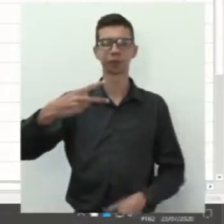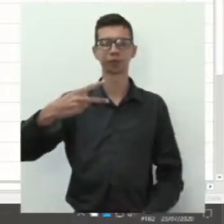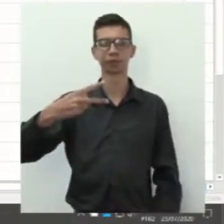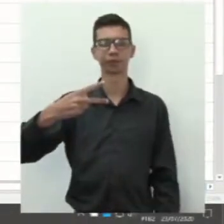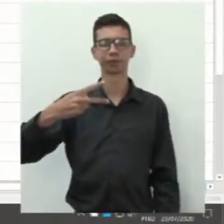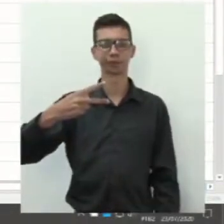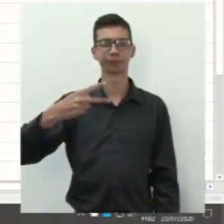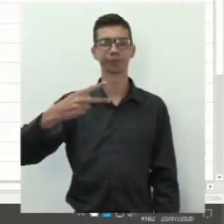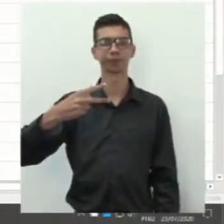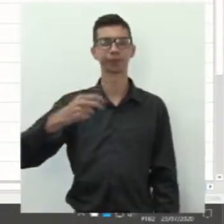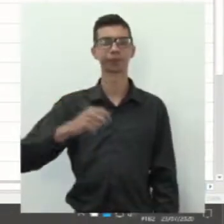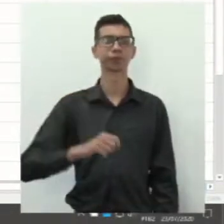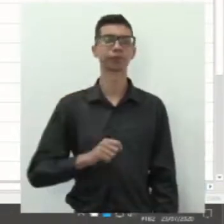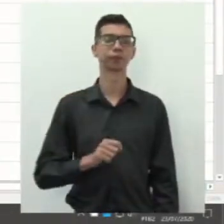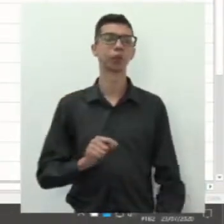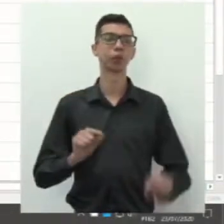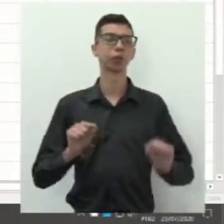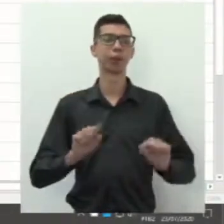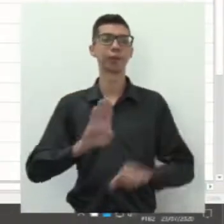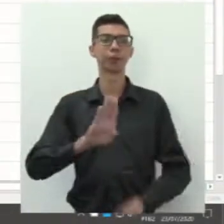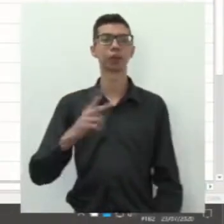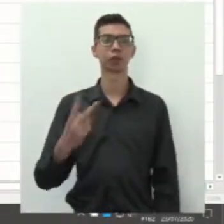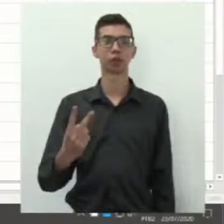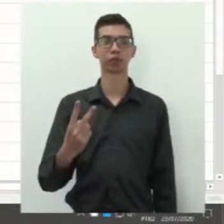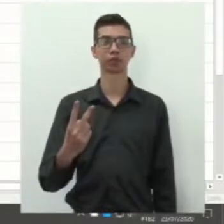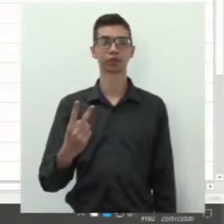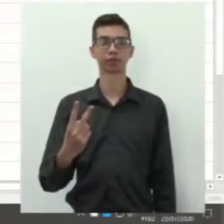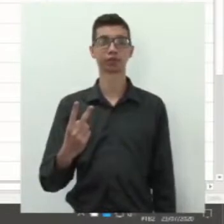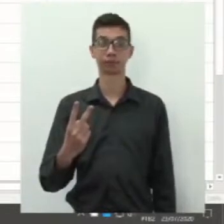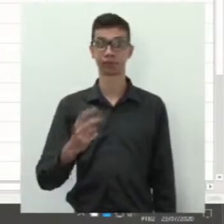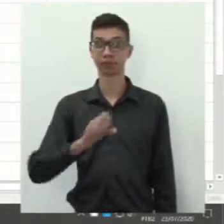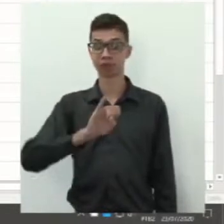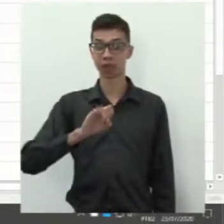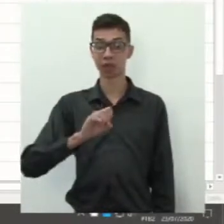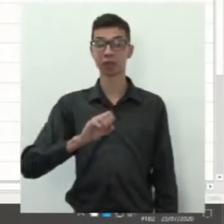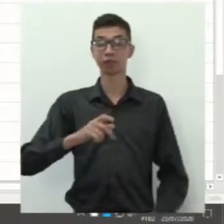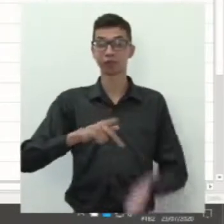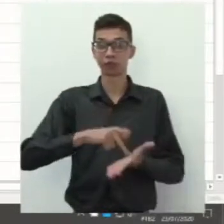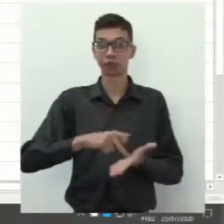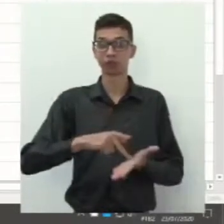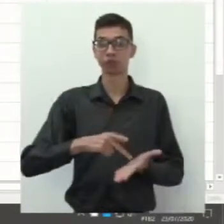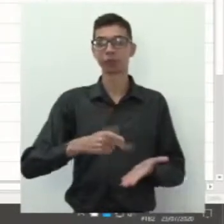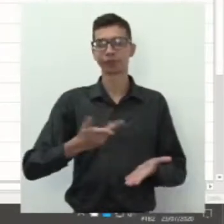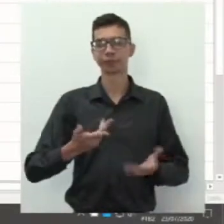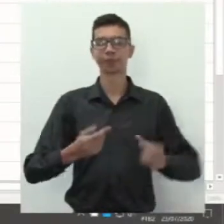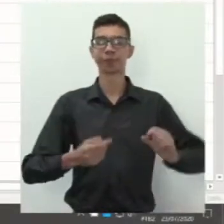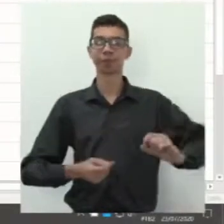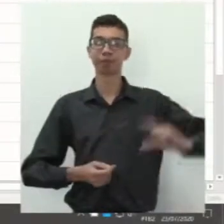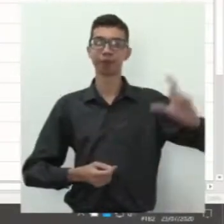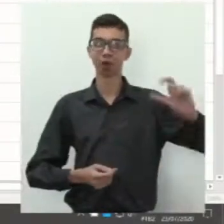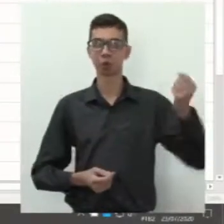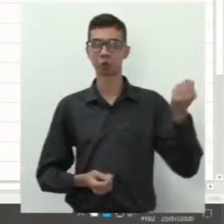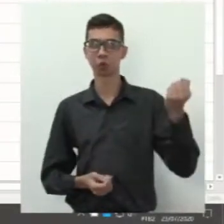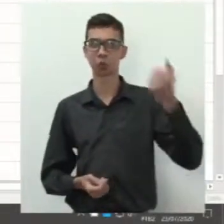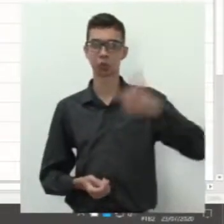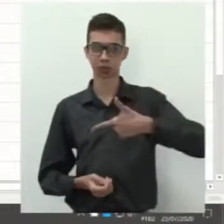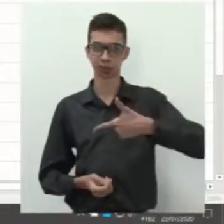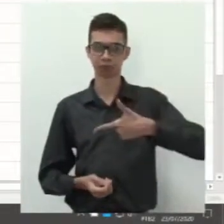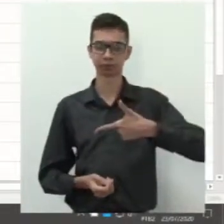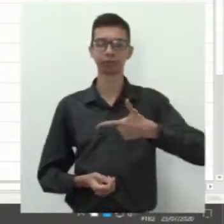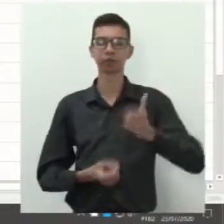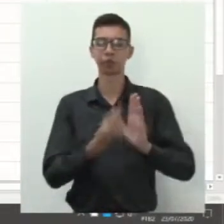que B2, que no caso é o valor real. Se o valor real for maior que o valor orçado, ponto e